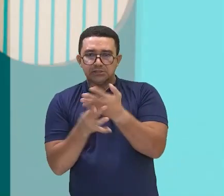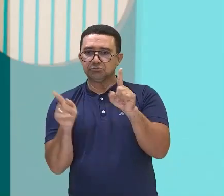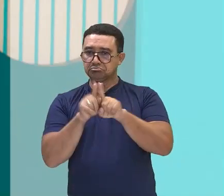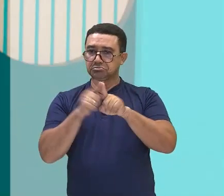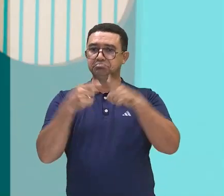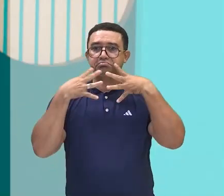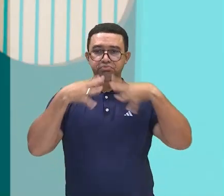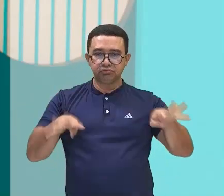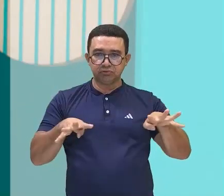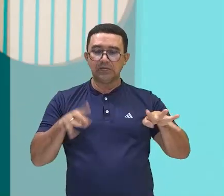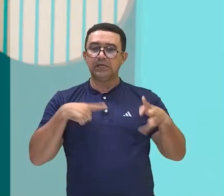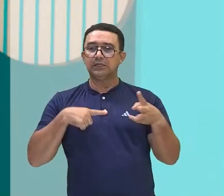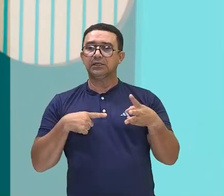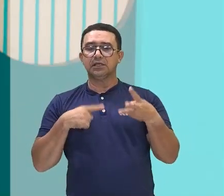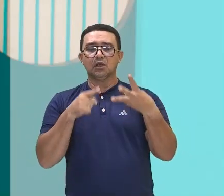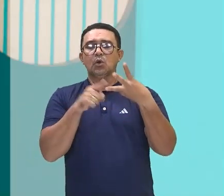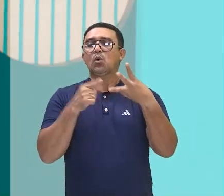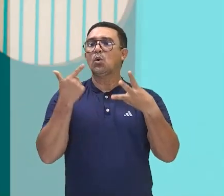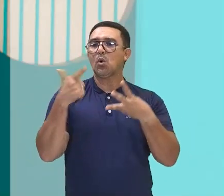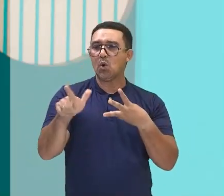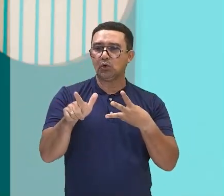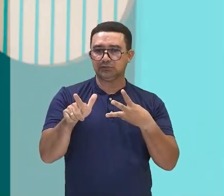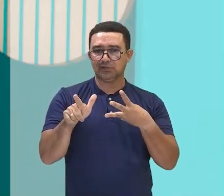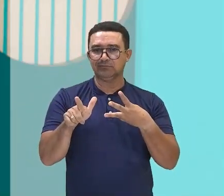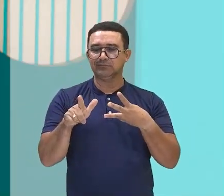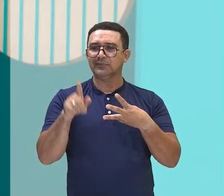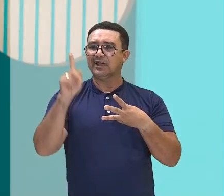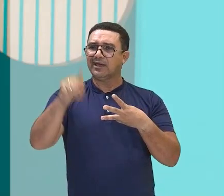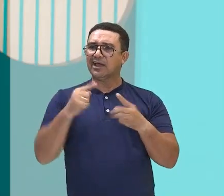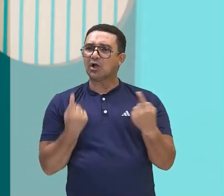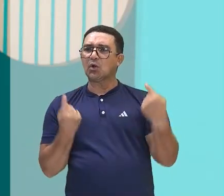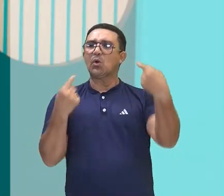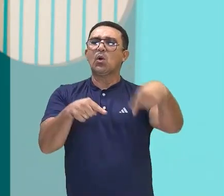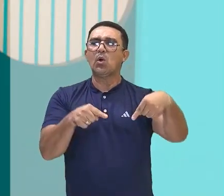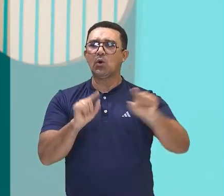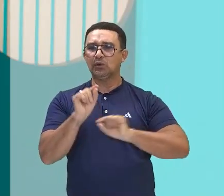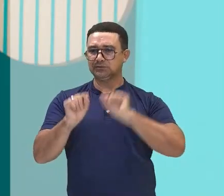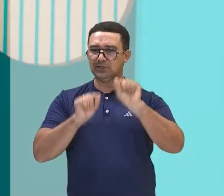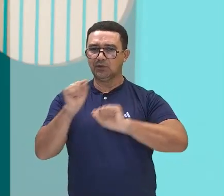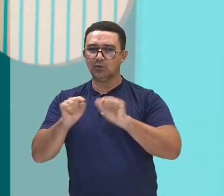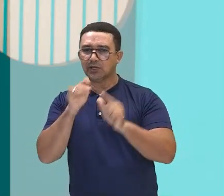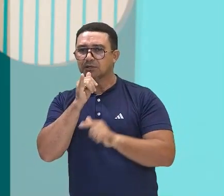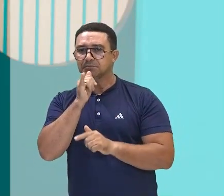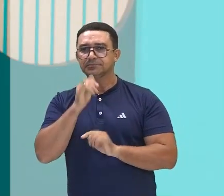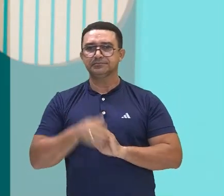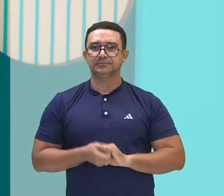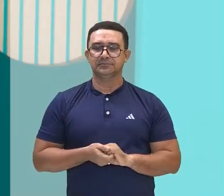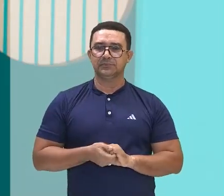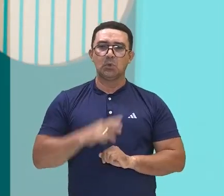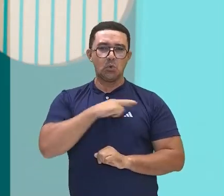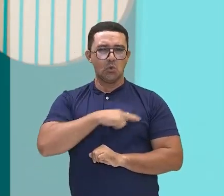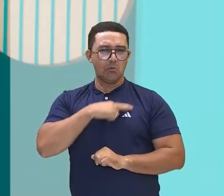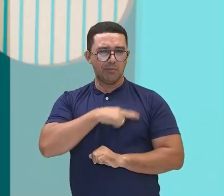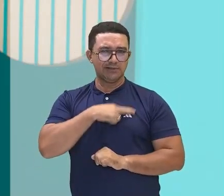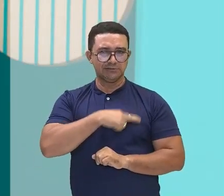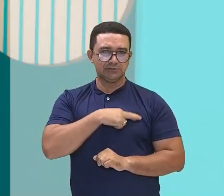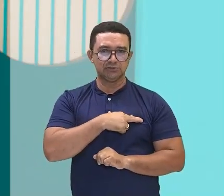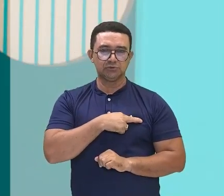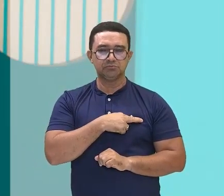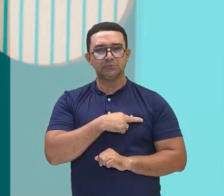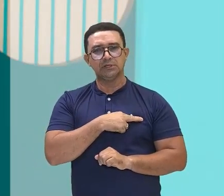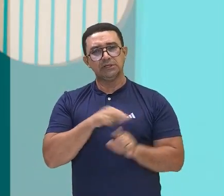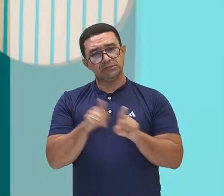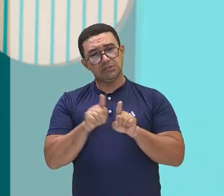outra que vai realmente se opor, assim, de forma demasiada, sobretudo ao romantismo e um pouco